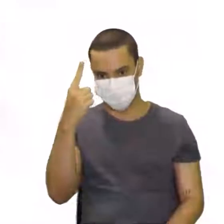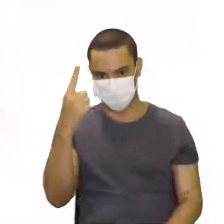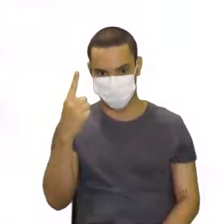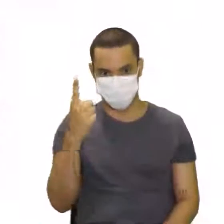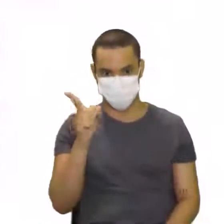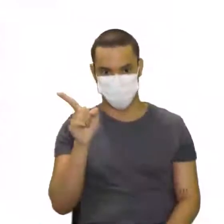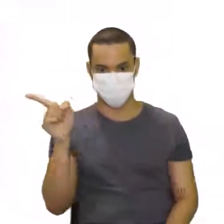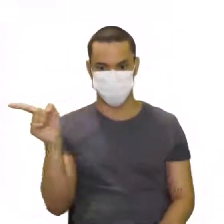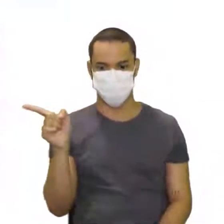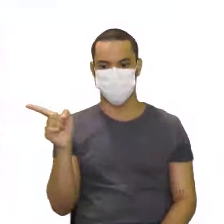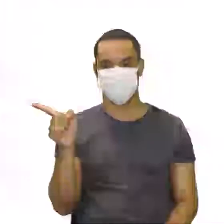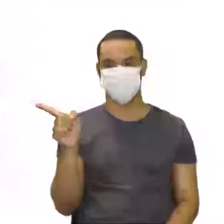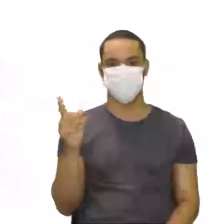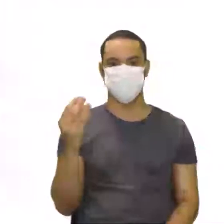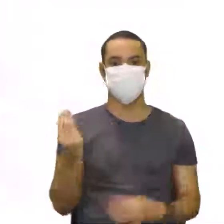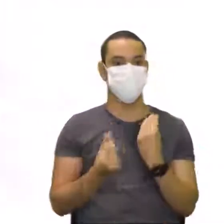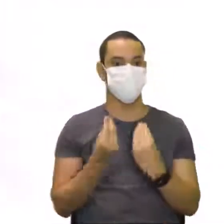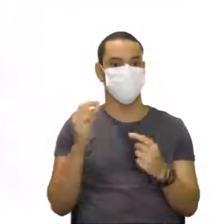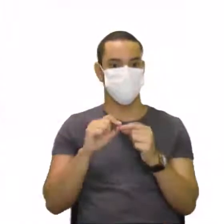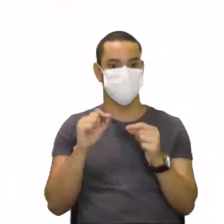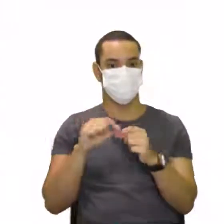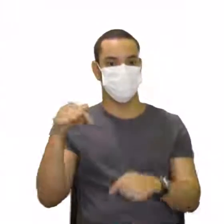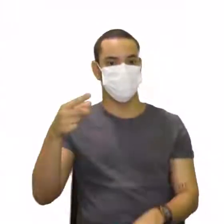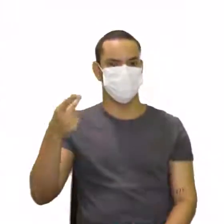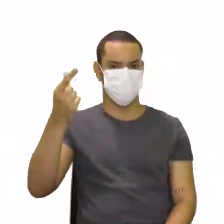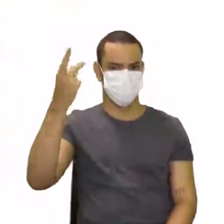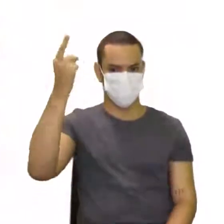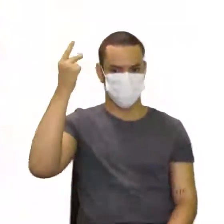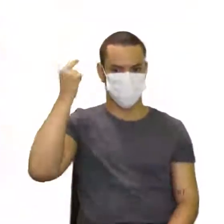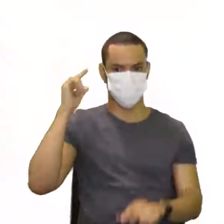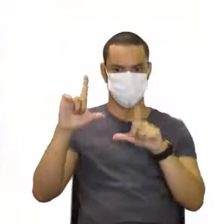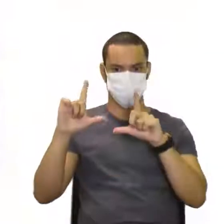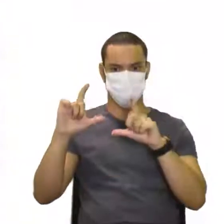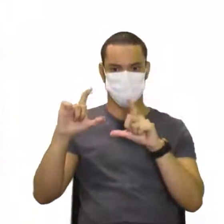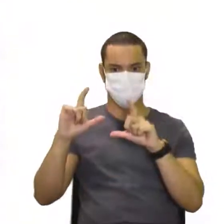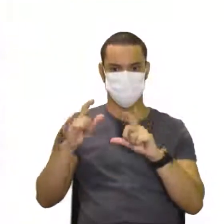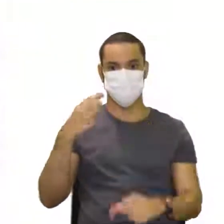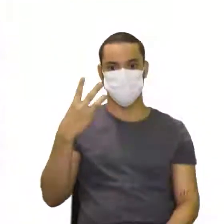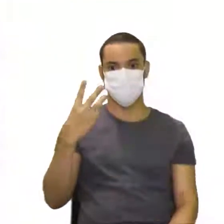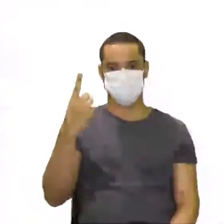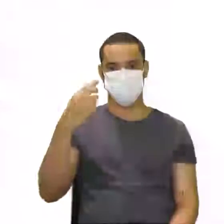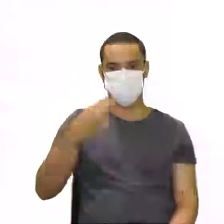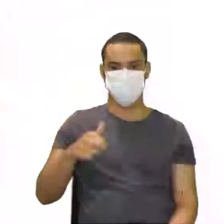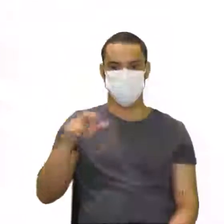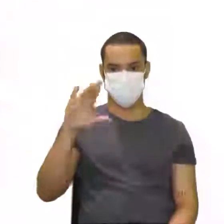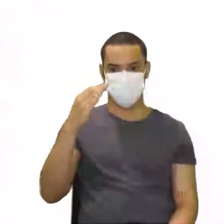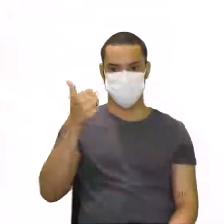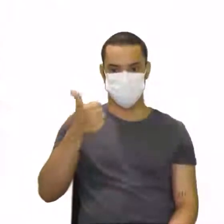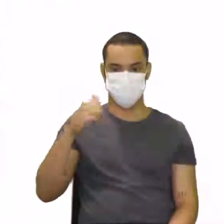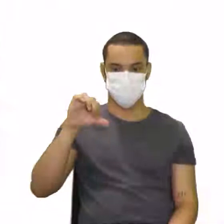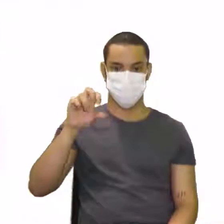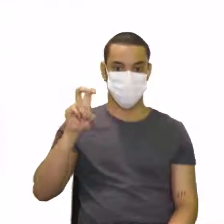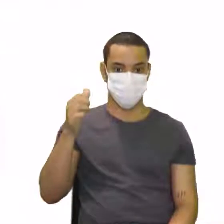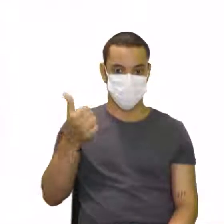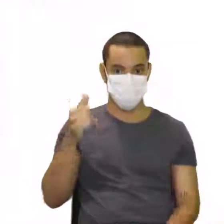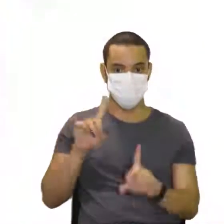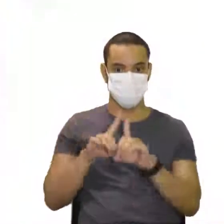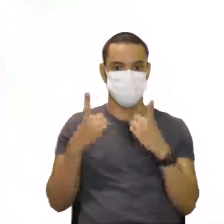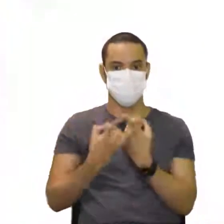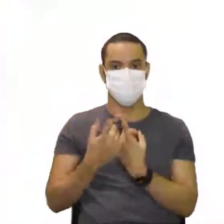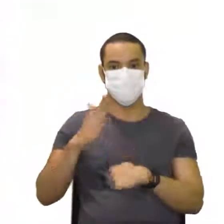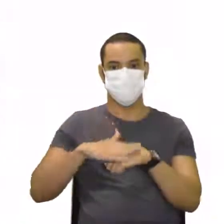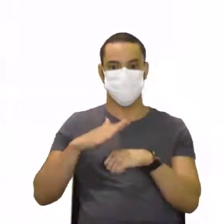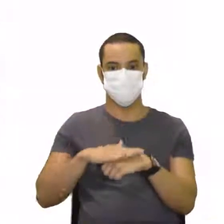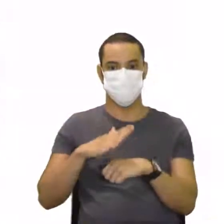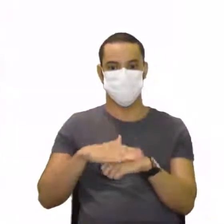Olha só, pessoal, como é que era aqui antigamente. Essa foto é de 31 de março de 1951, quando o Departamento de Ciência